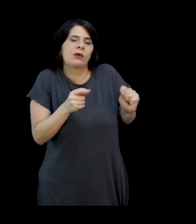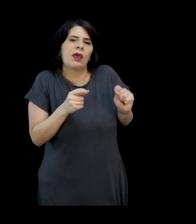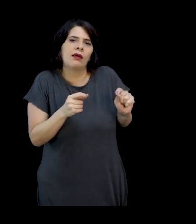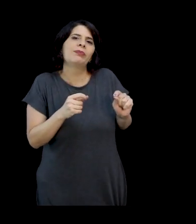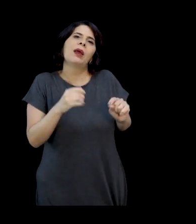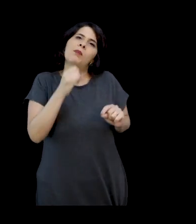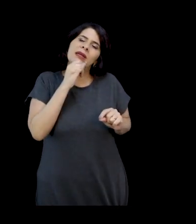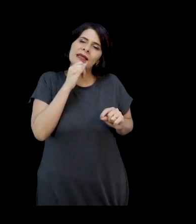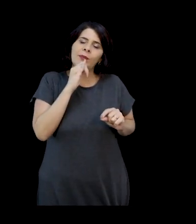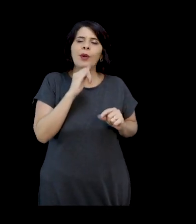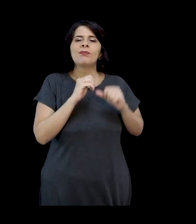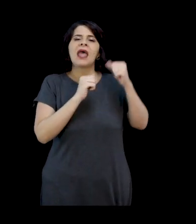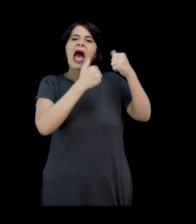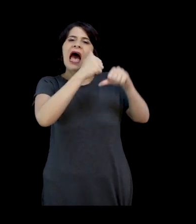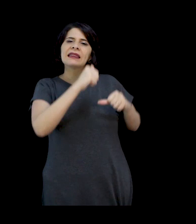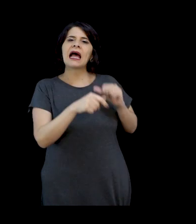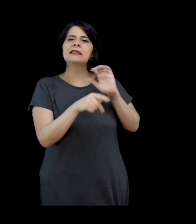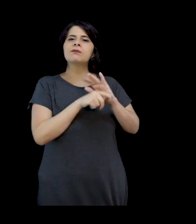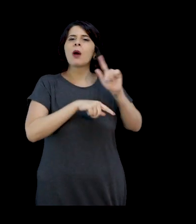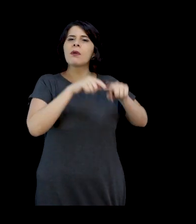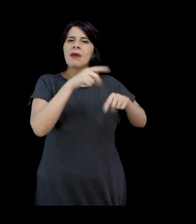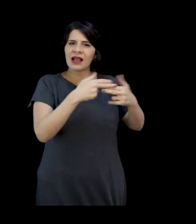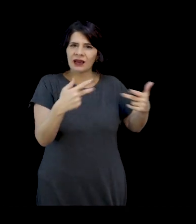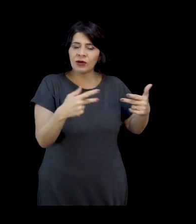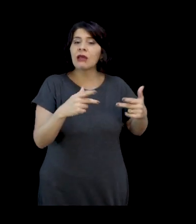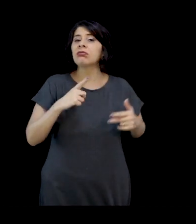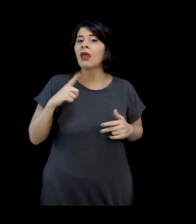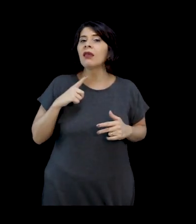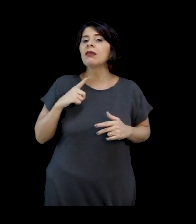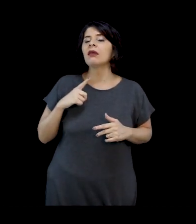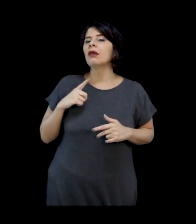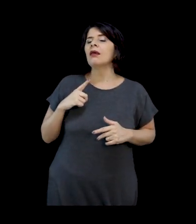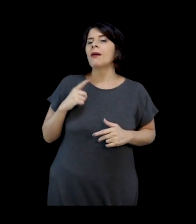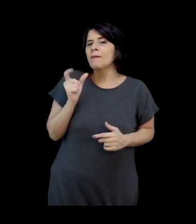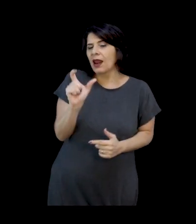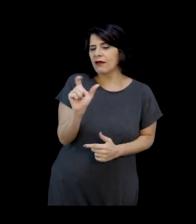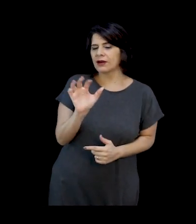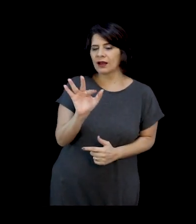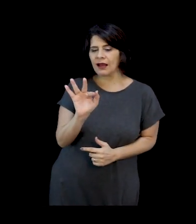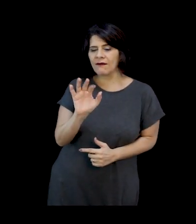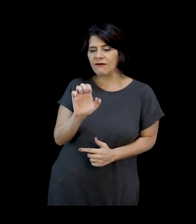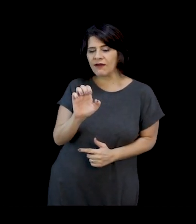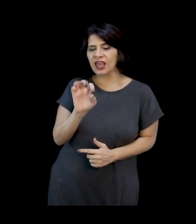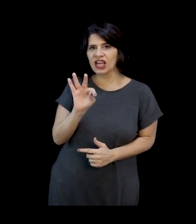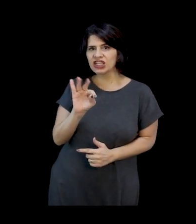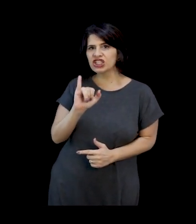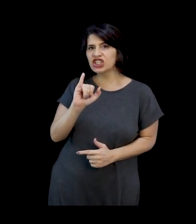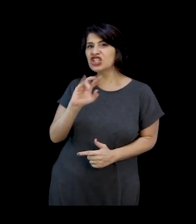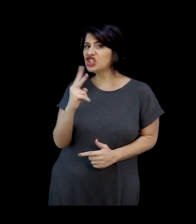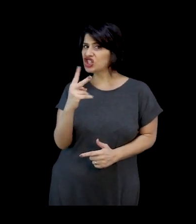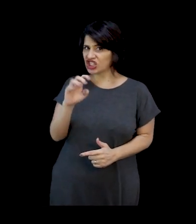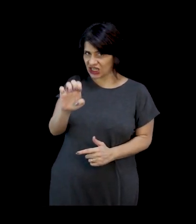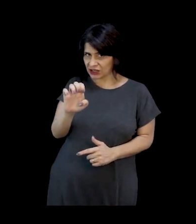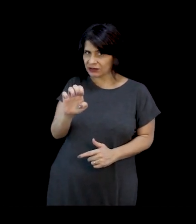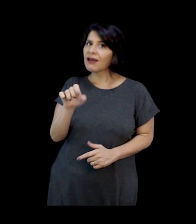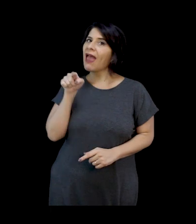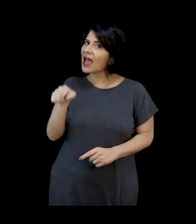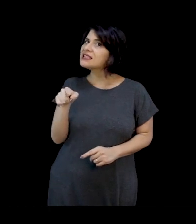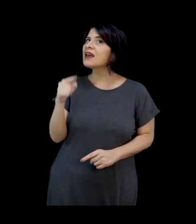uma, na análise da mercadoria, por exemplo, a noção de fetiche é uma noção bastante, bastante fluida,